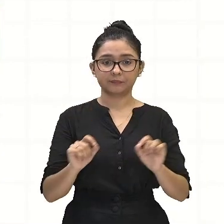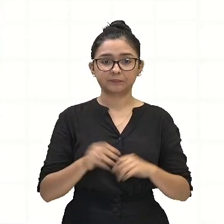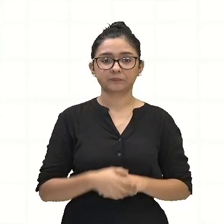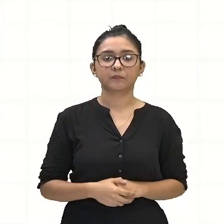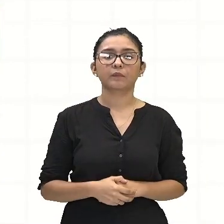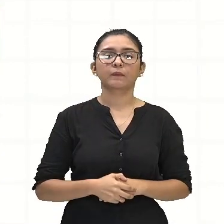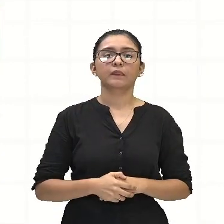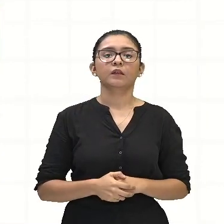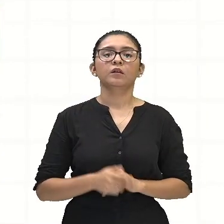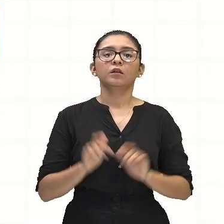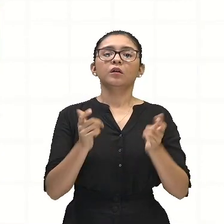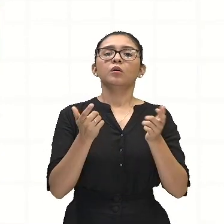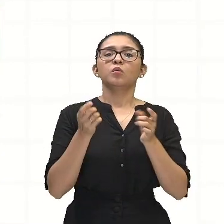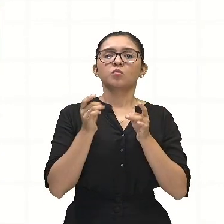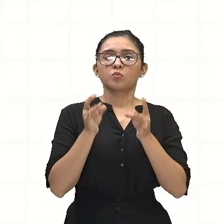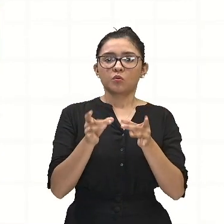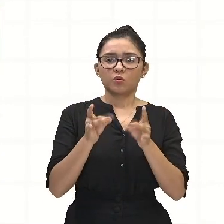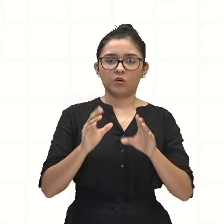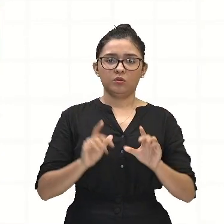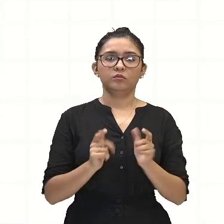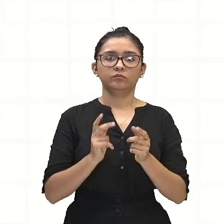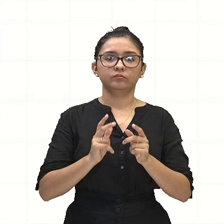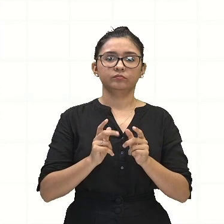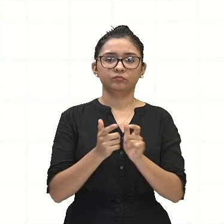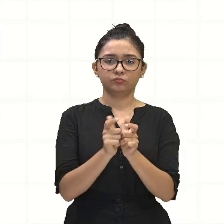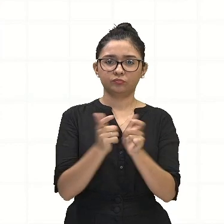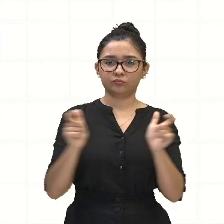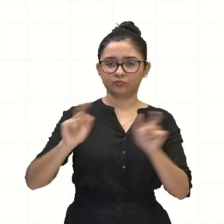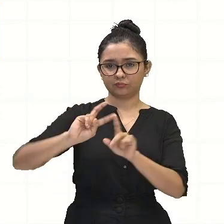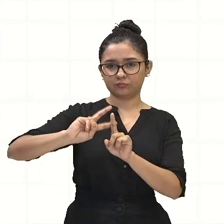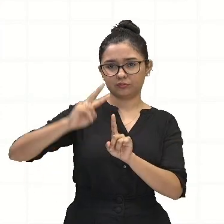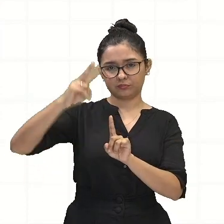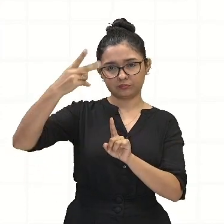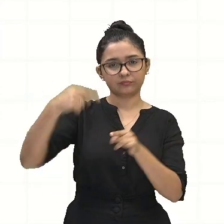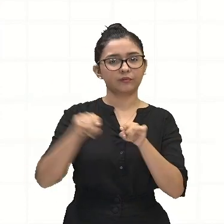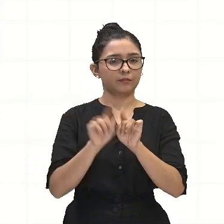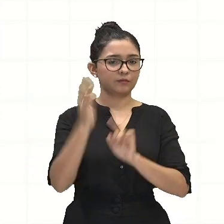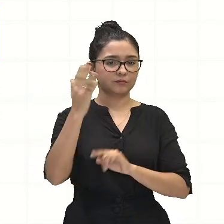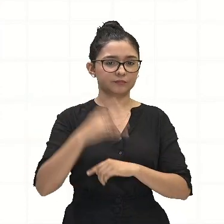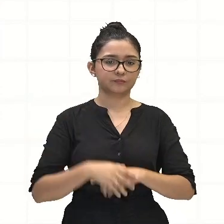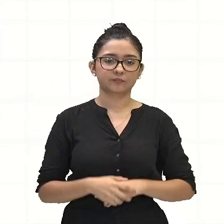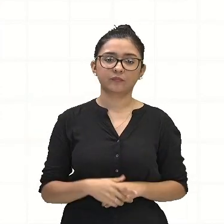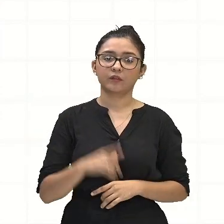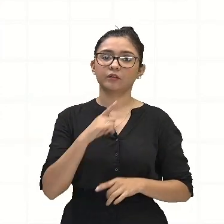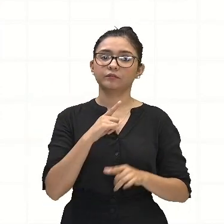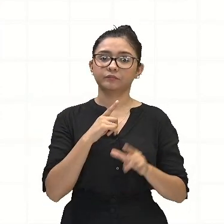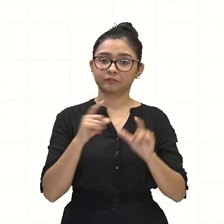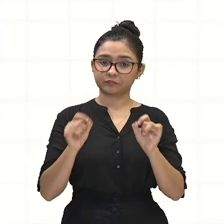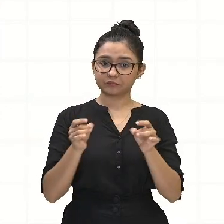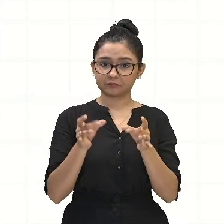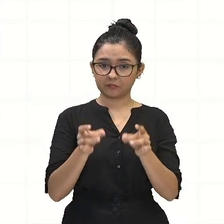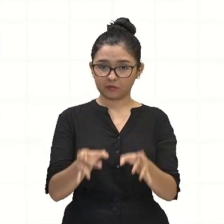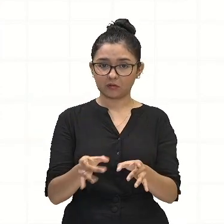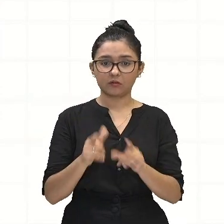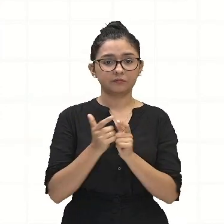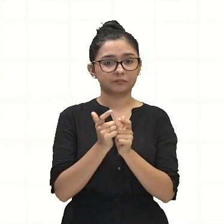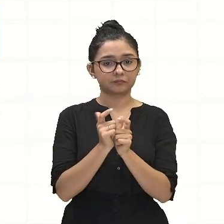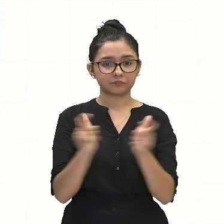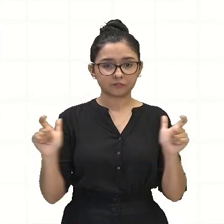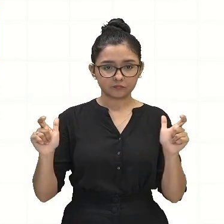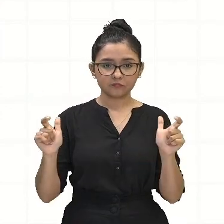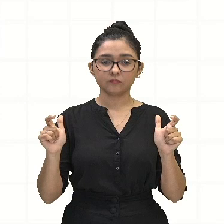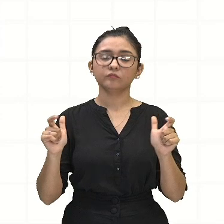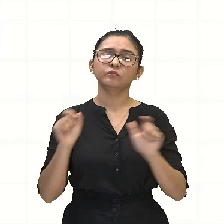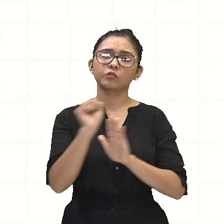que o aumento do comércio vai ser um desses eventos. esse aumento do comércio a gente observa a partir ali